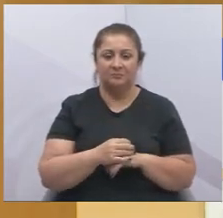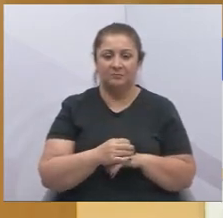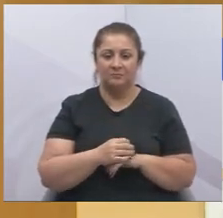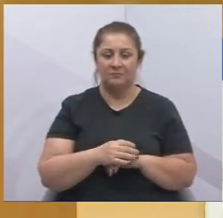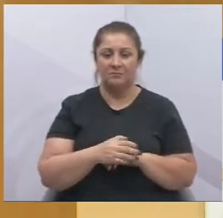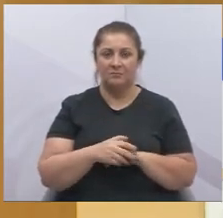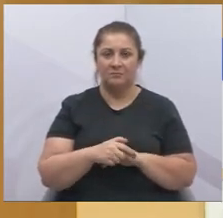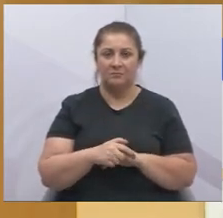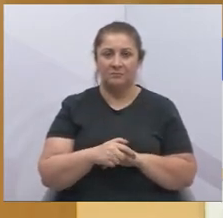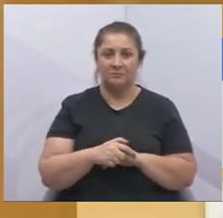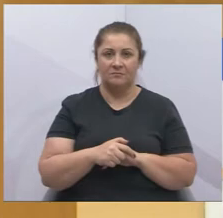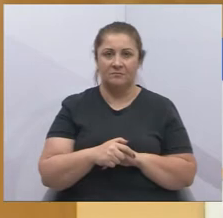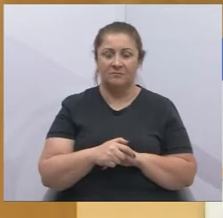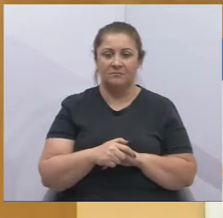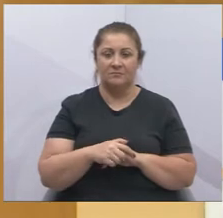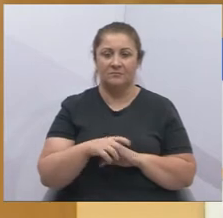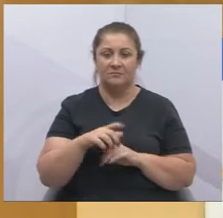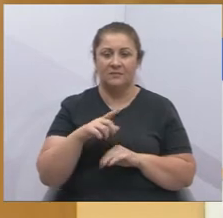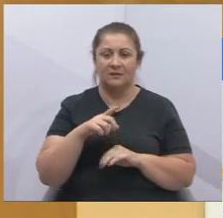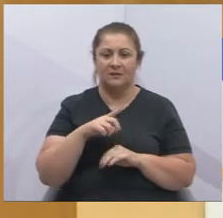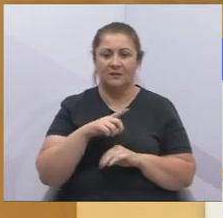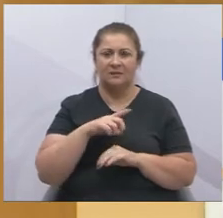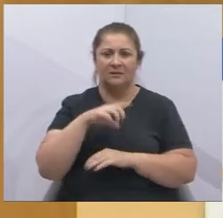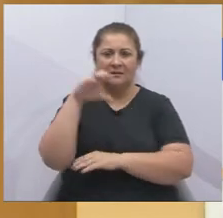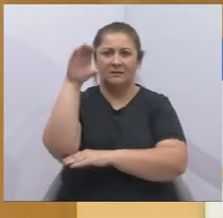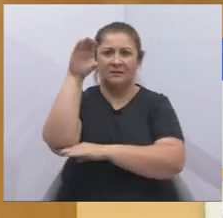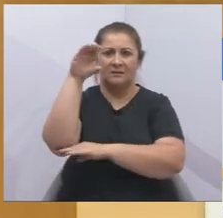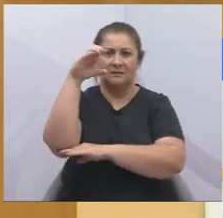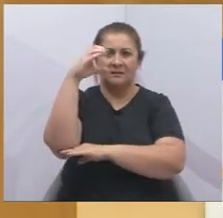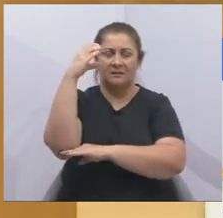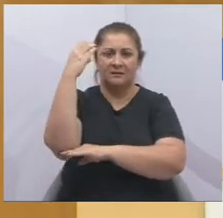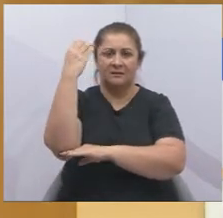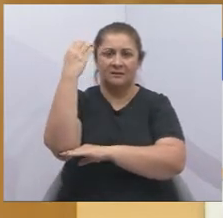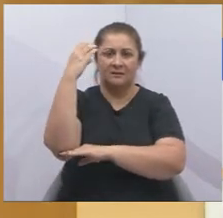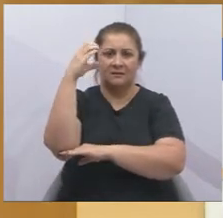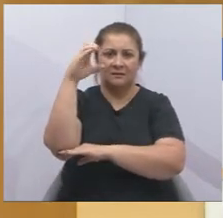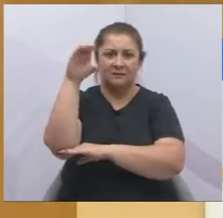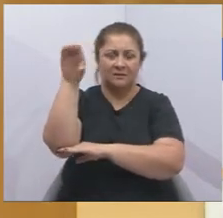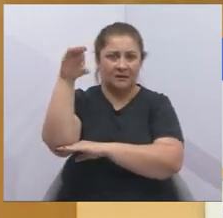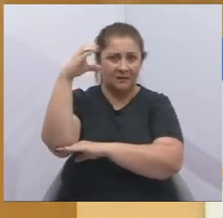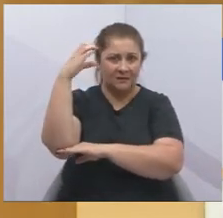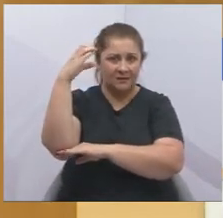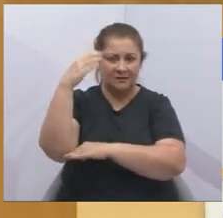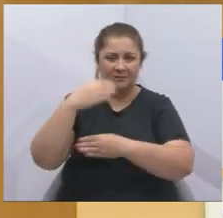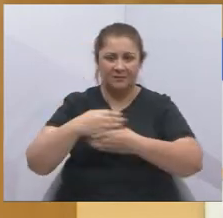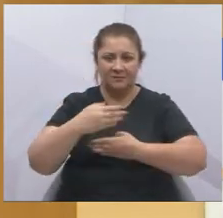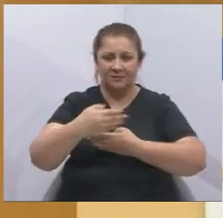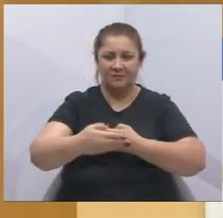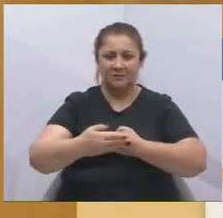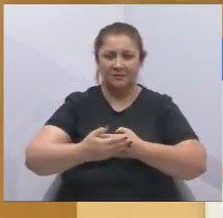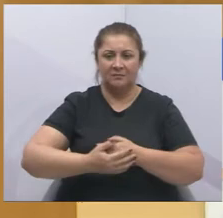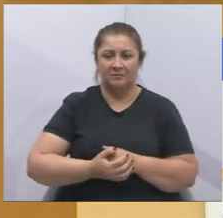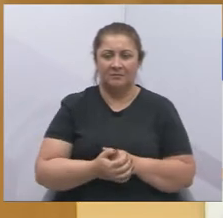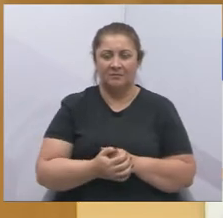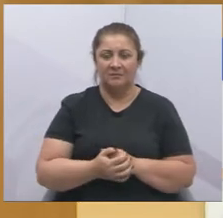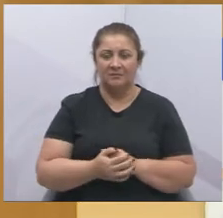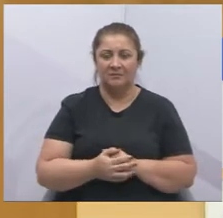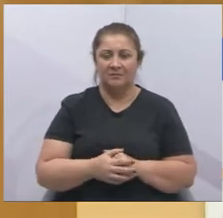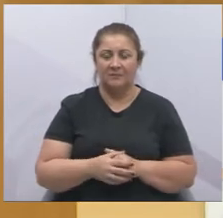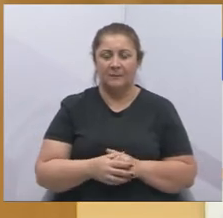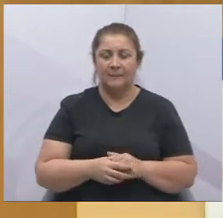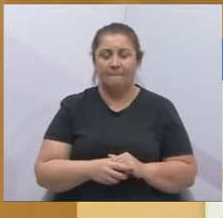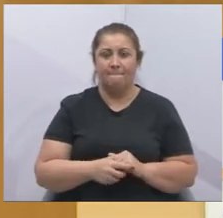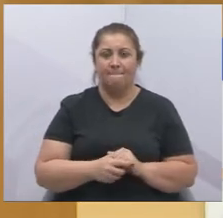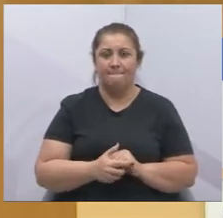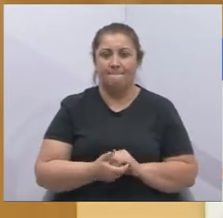Mantém o sistema de gravação em vídeo de monitoramento movimento da portaria, cuja gravação deverá ser